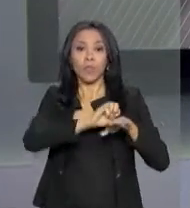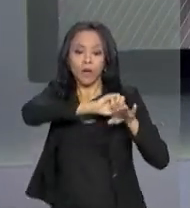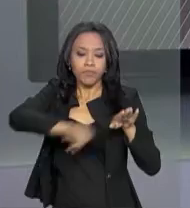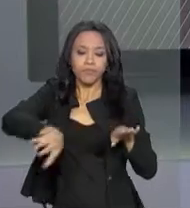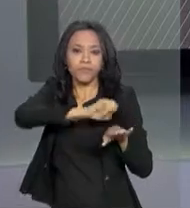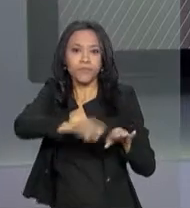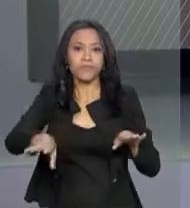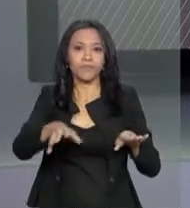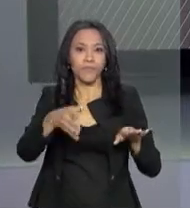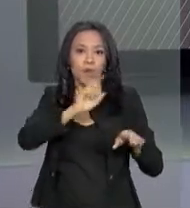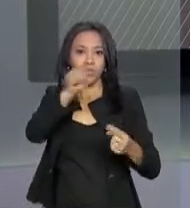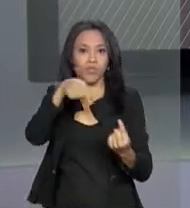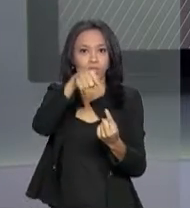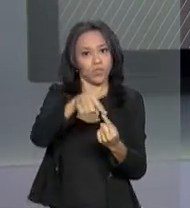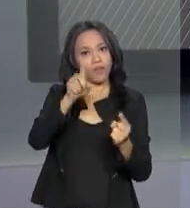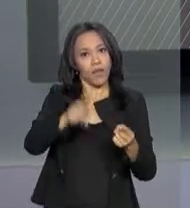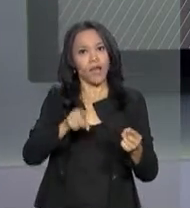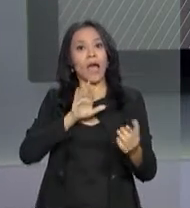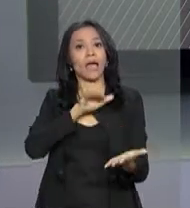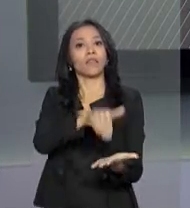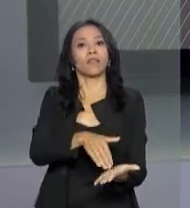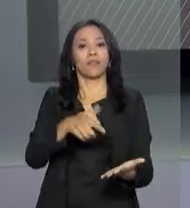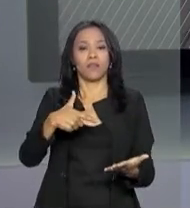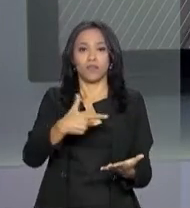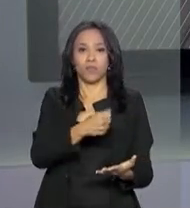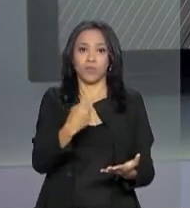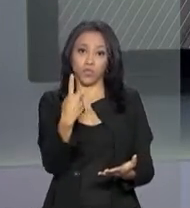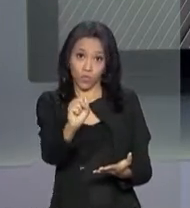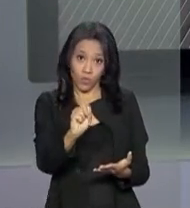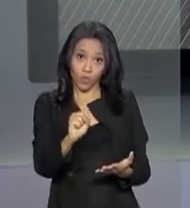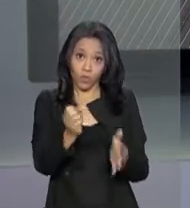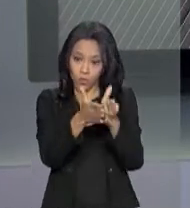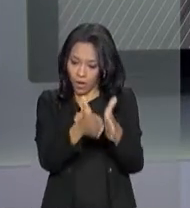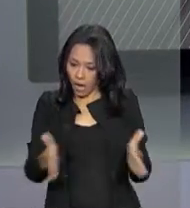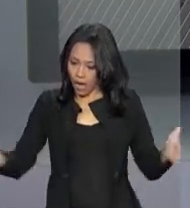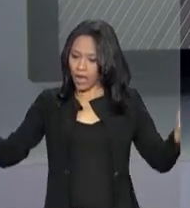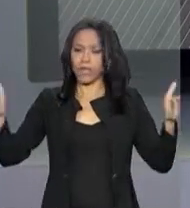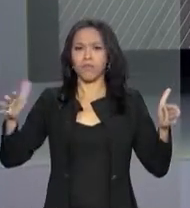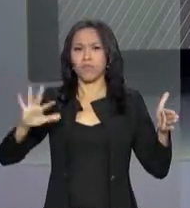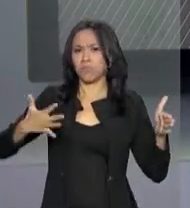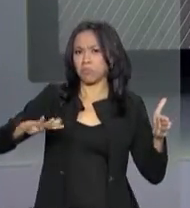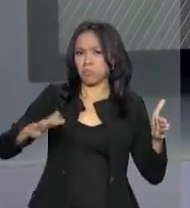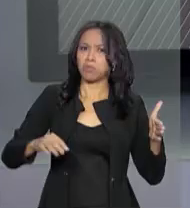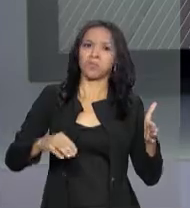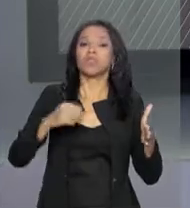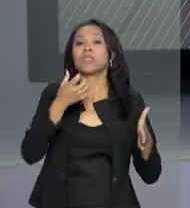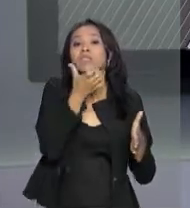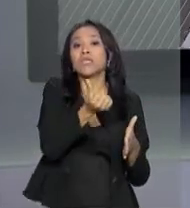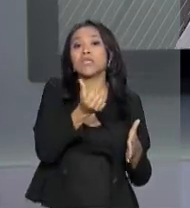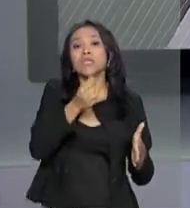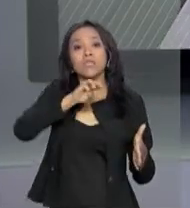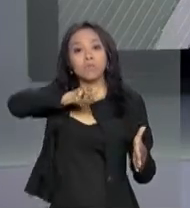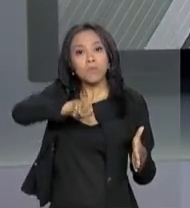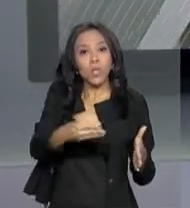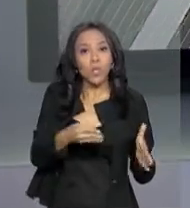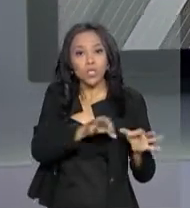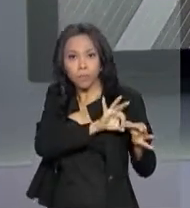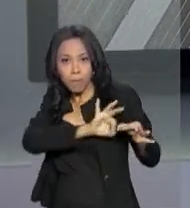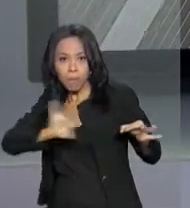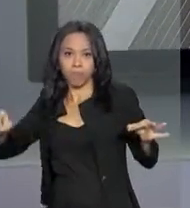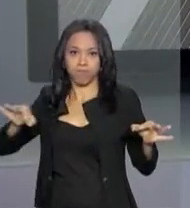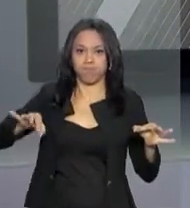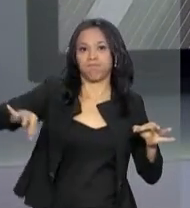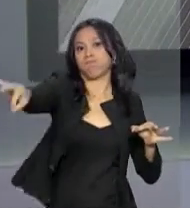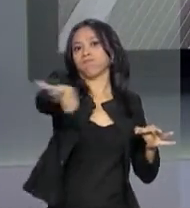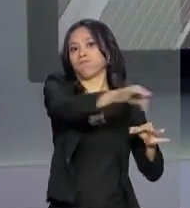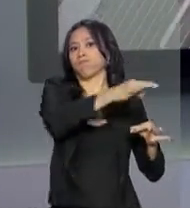O objetivo é chegar no final de 2018 com uma ocupação de áreas comerciais de aproximadamente 6 milhões de metros quadrados em